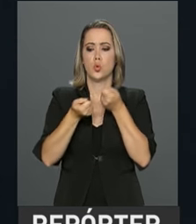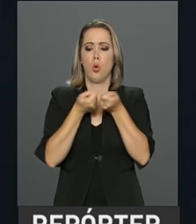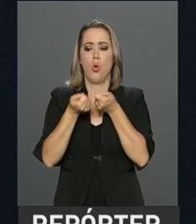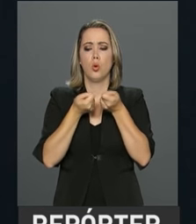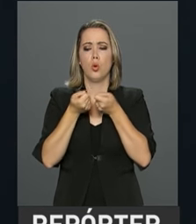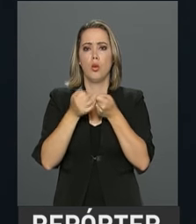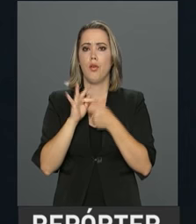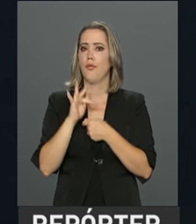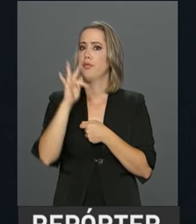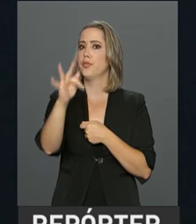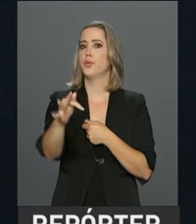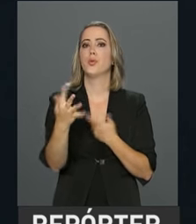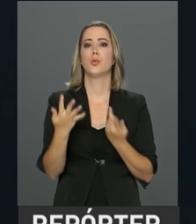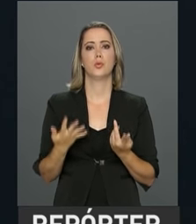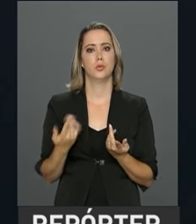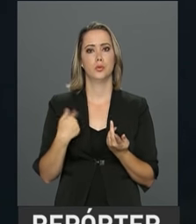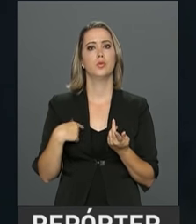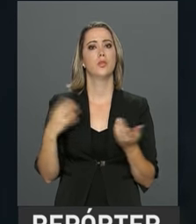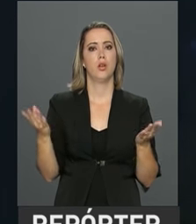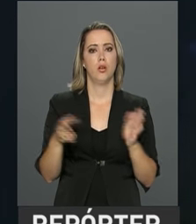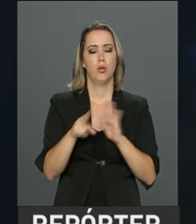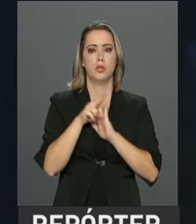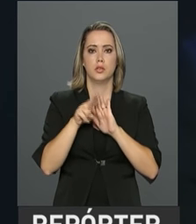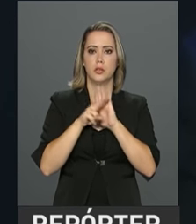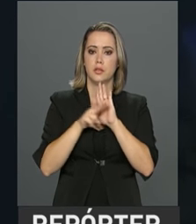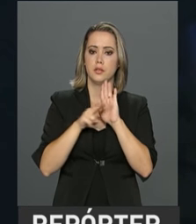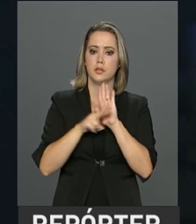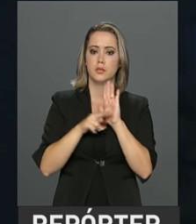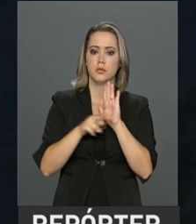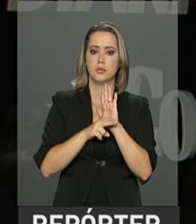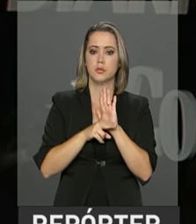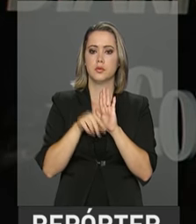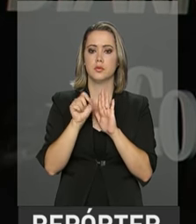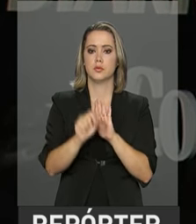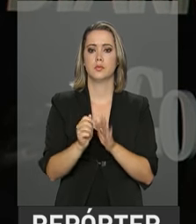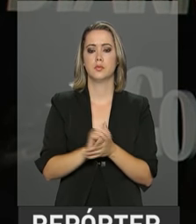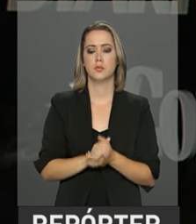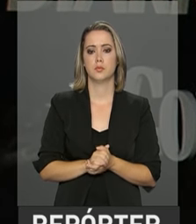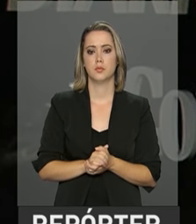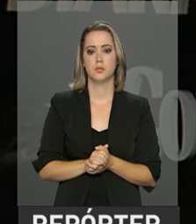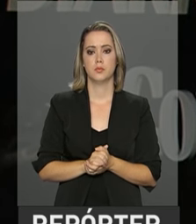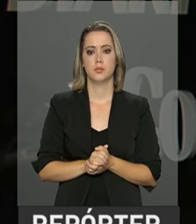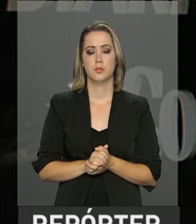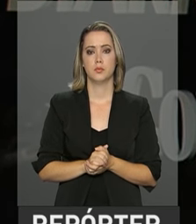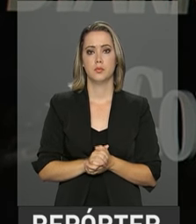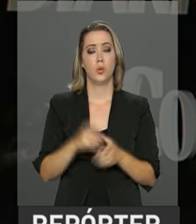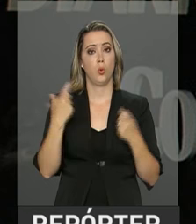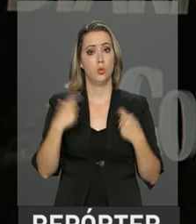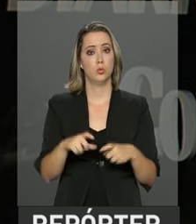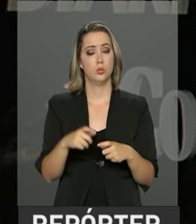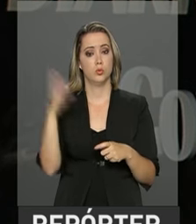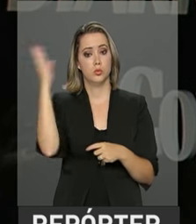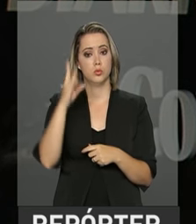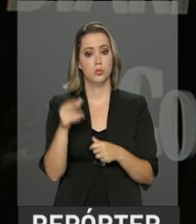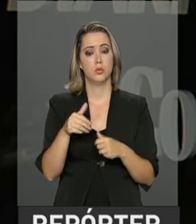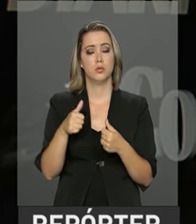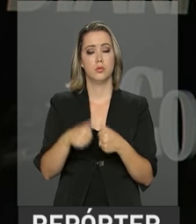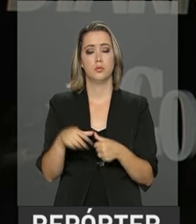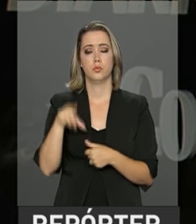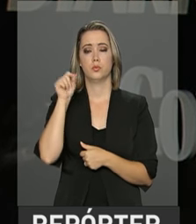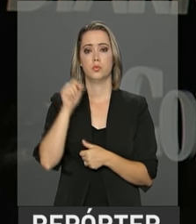seu destino e fazer uma reforma da Previdência onde o Brasil está decidindo o que vai